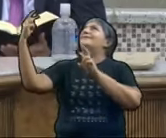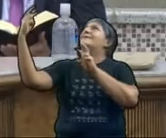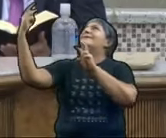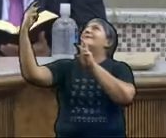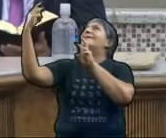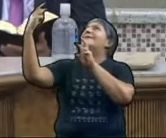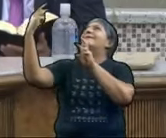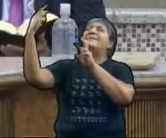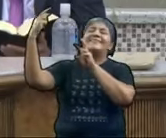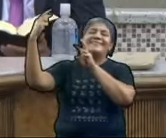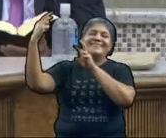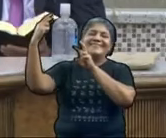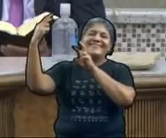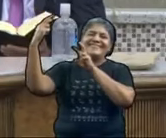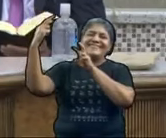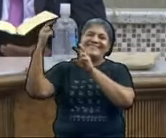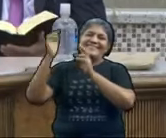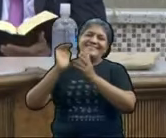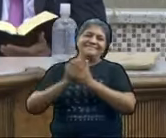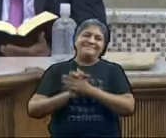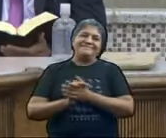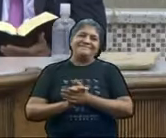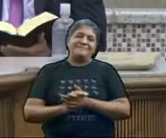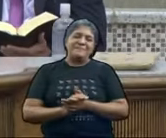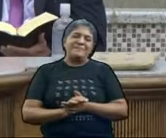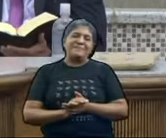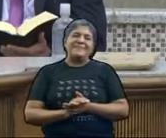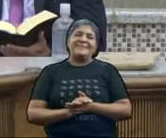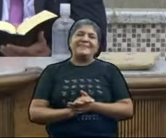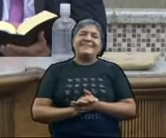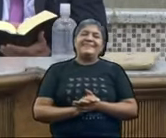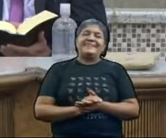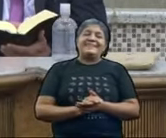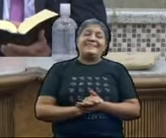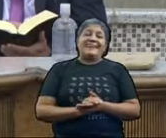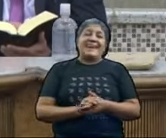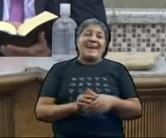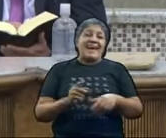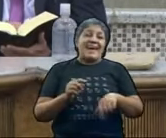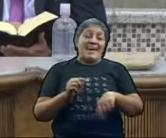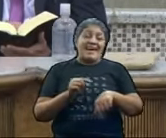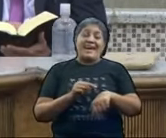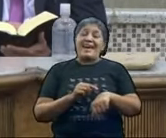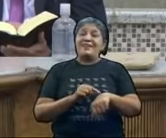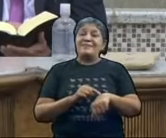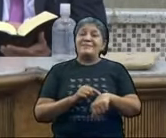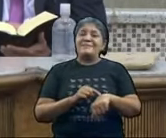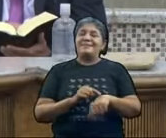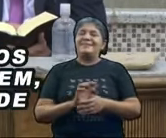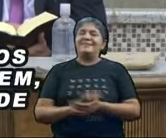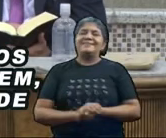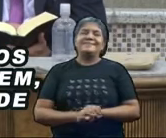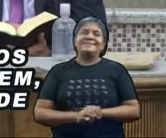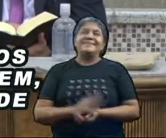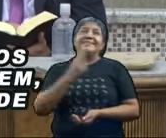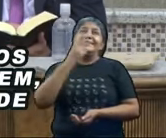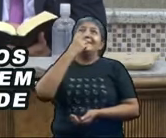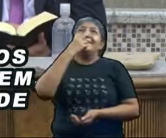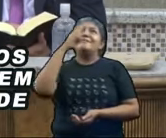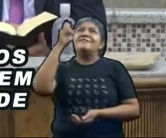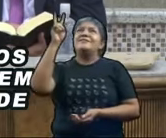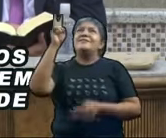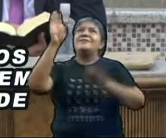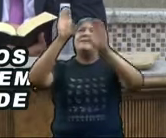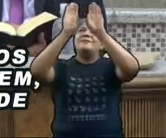E expulsaram da cidade, não, 55, eis que vejo os céus